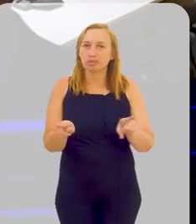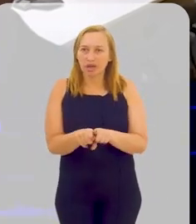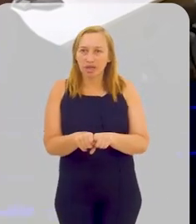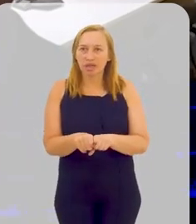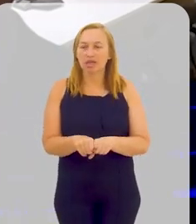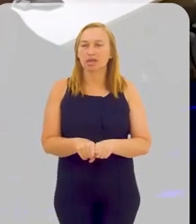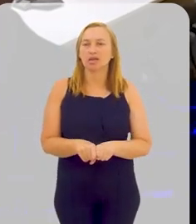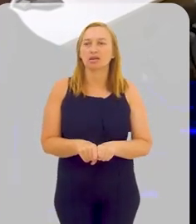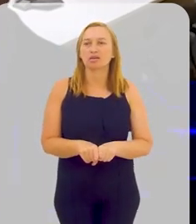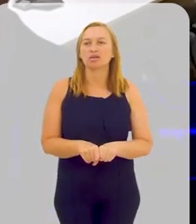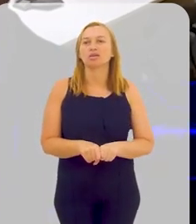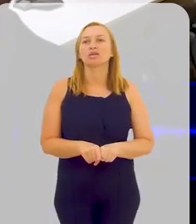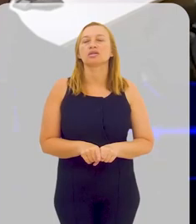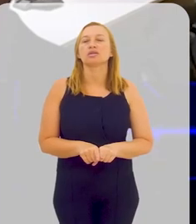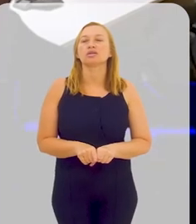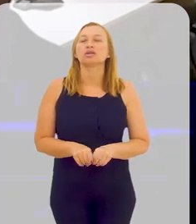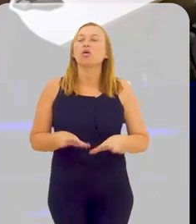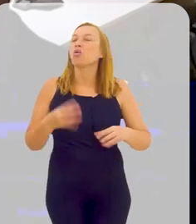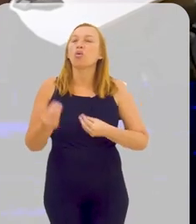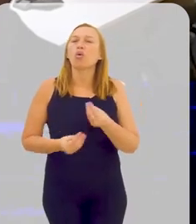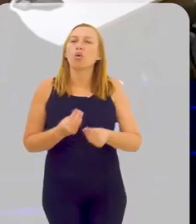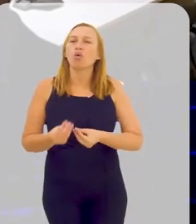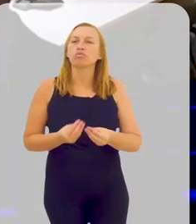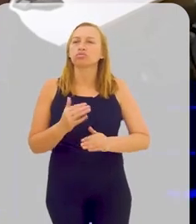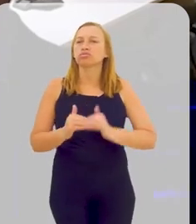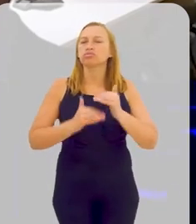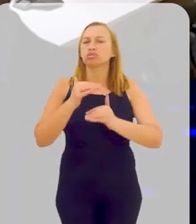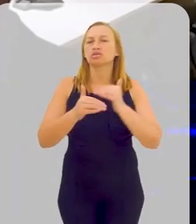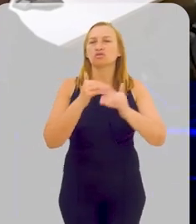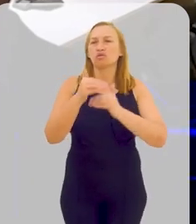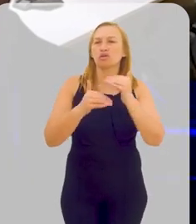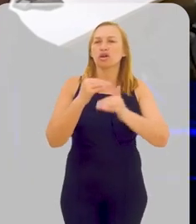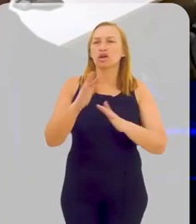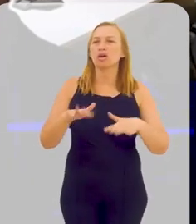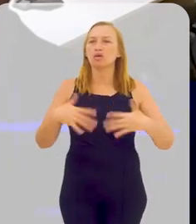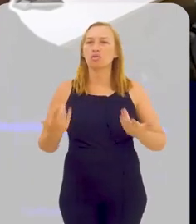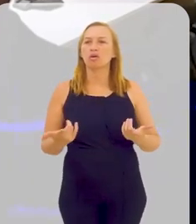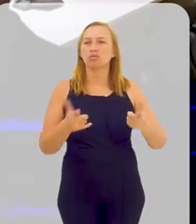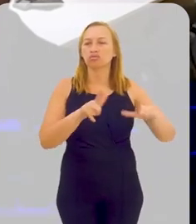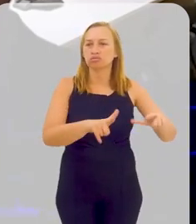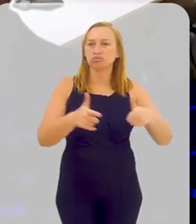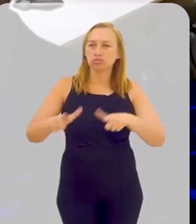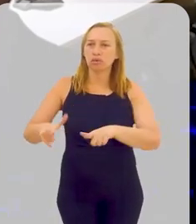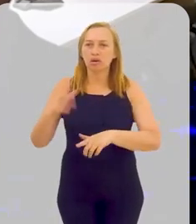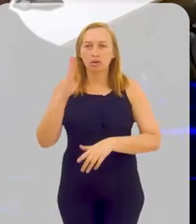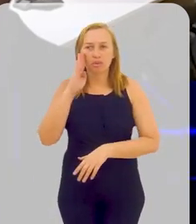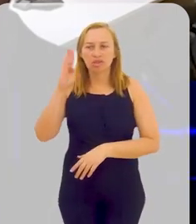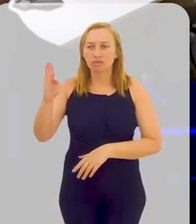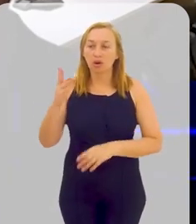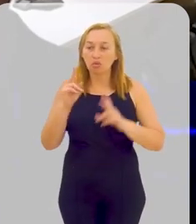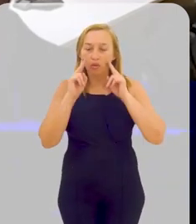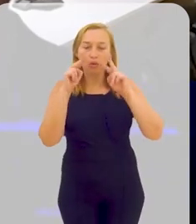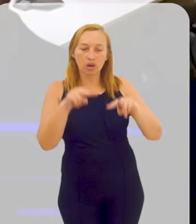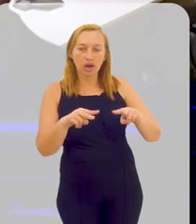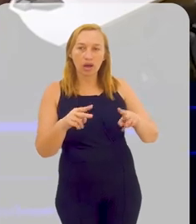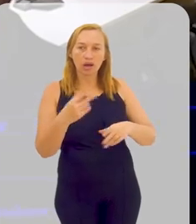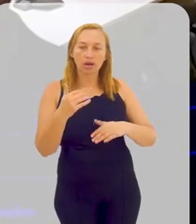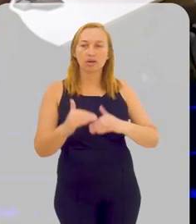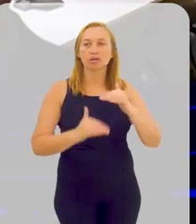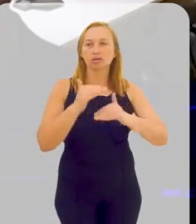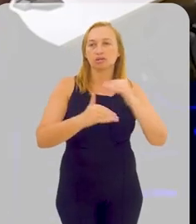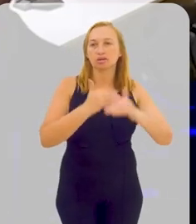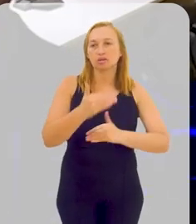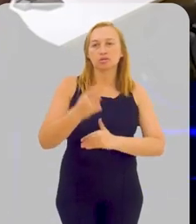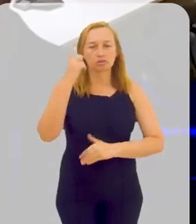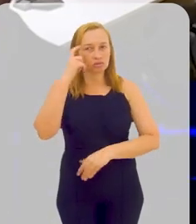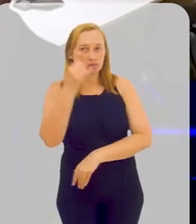também sediar a questão da instalação dos pais como é que está se desenvolvendo assim Quais são os pontos cruciais que a gente poderia olhar pensando no